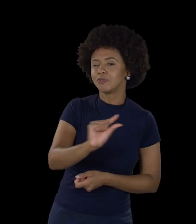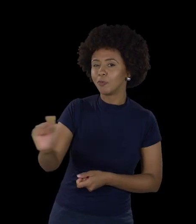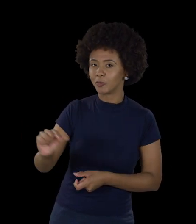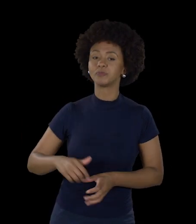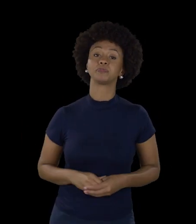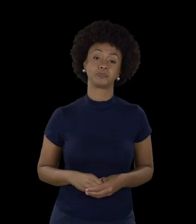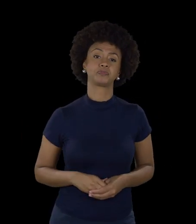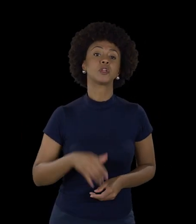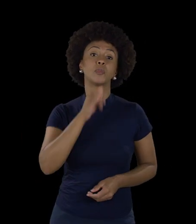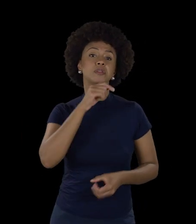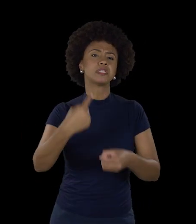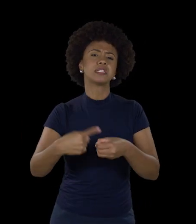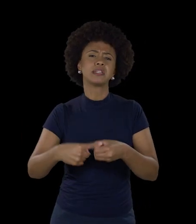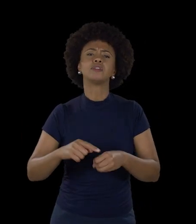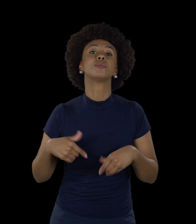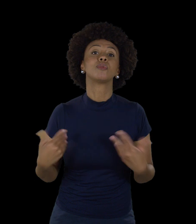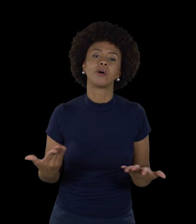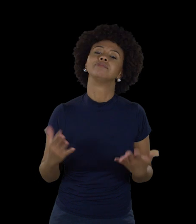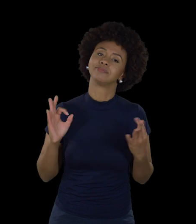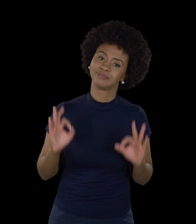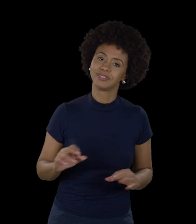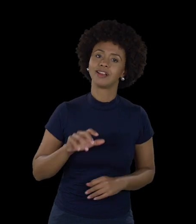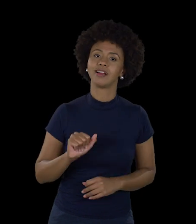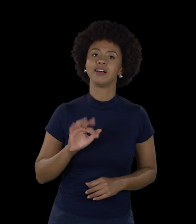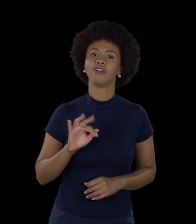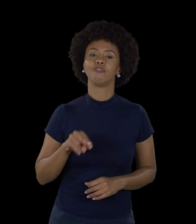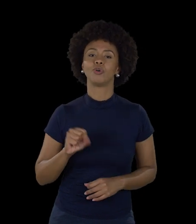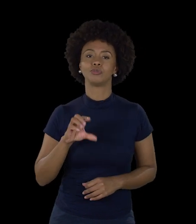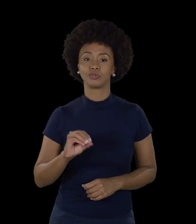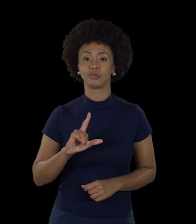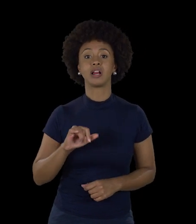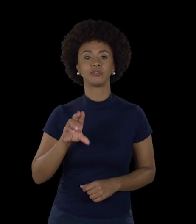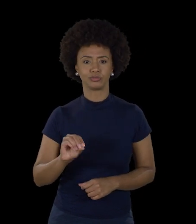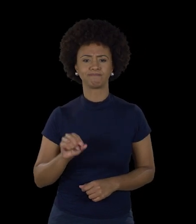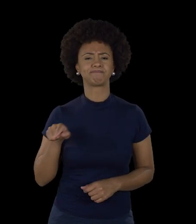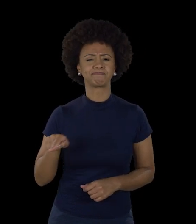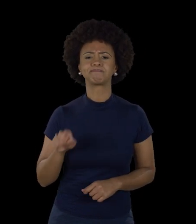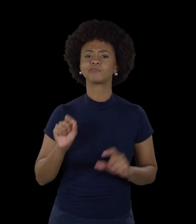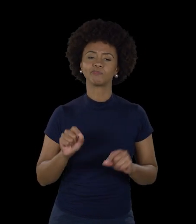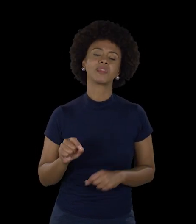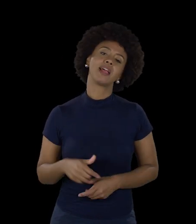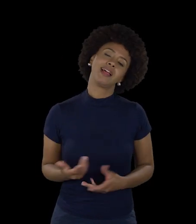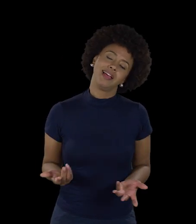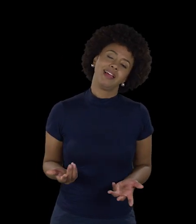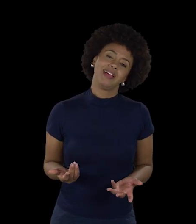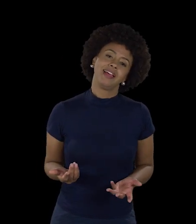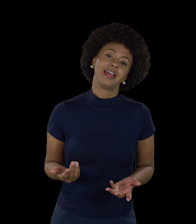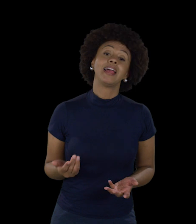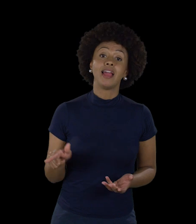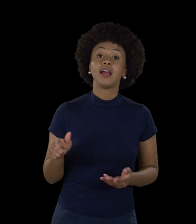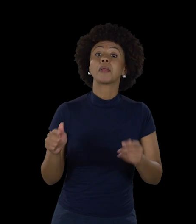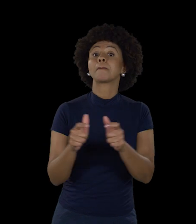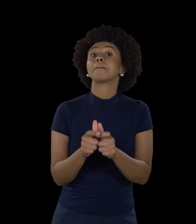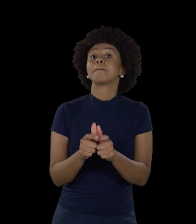representativas para mostrar todo o potencial. Uma dessas cidades é justamente Afonso Cláudio.